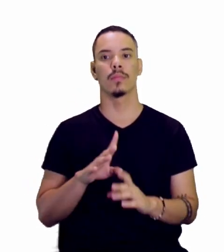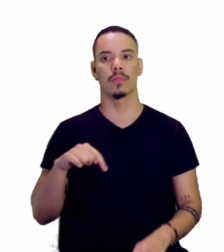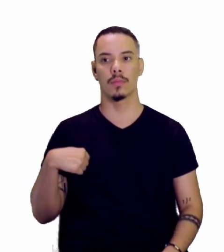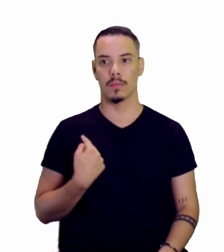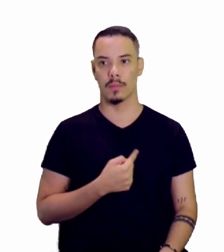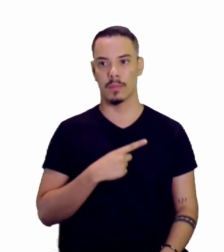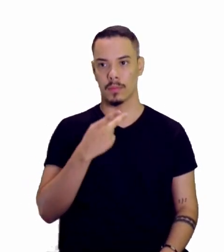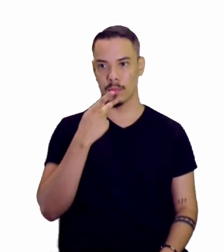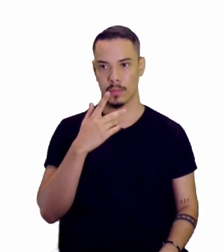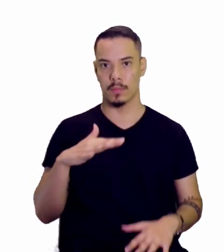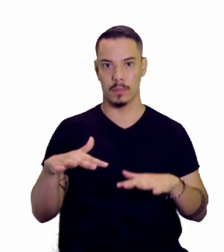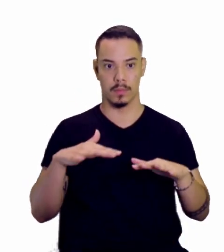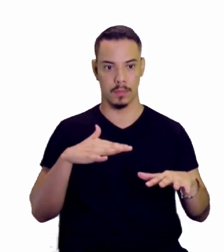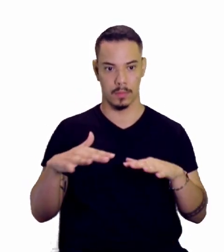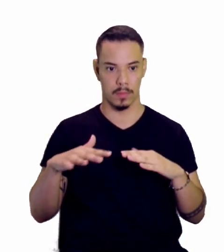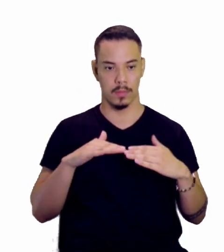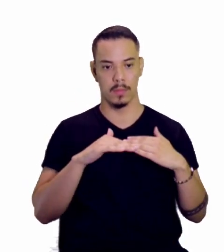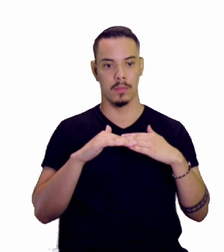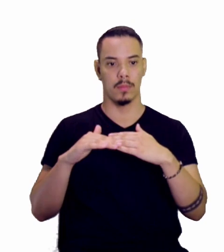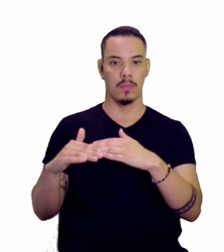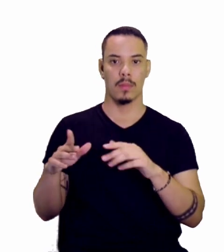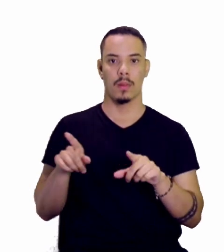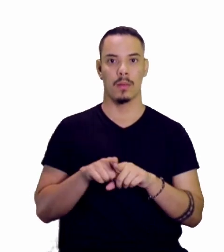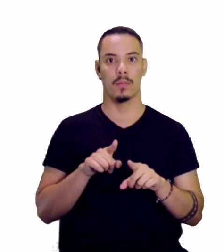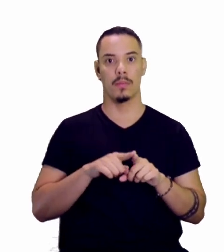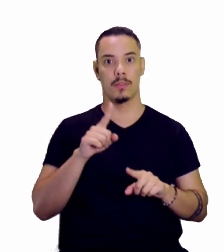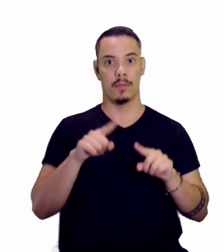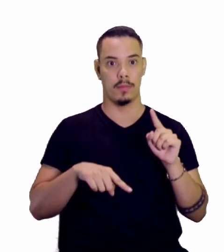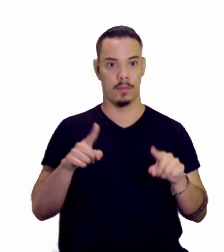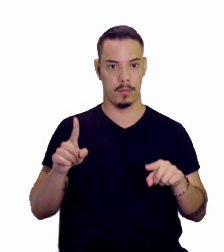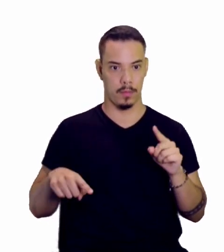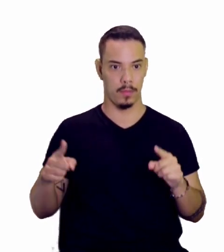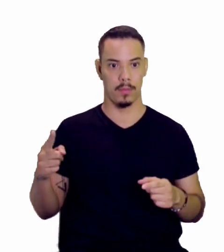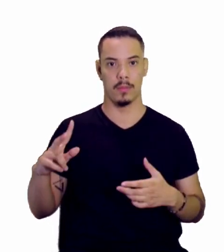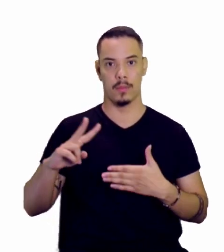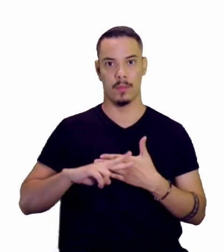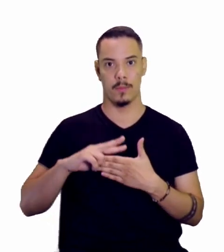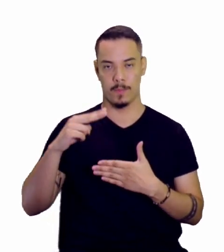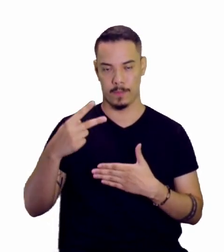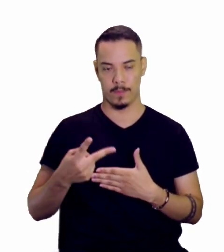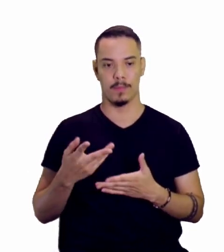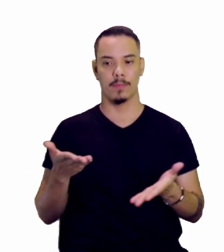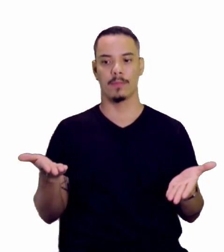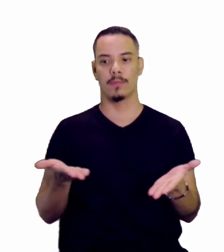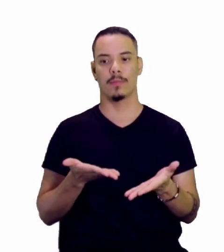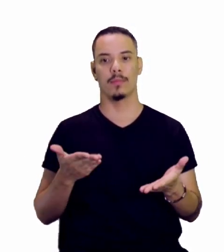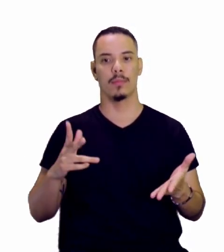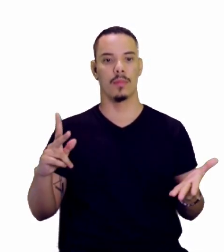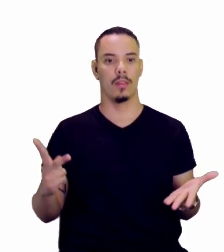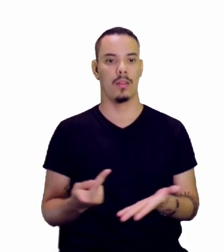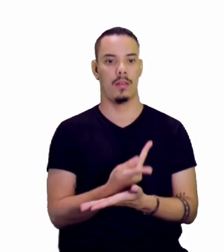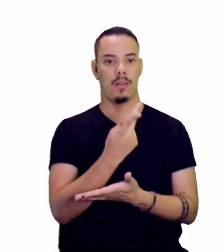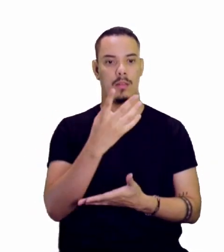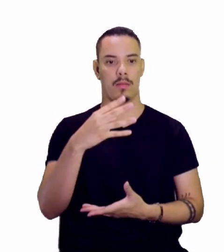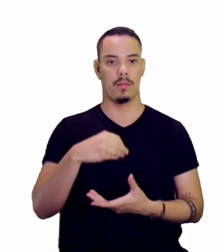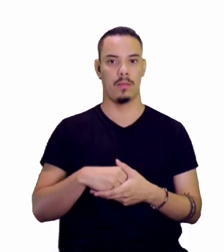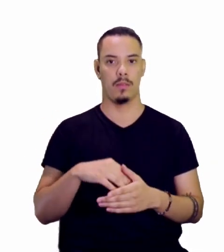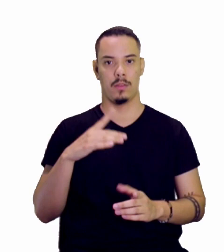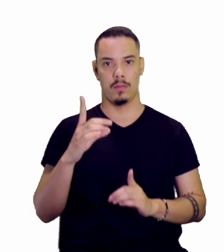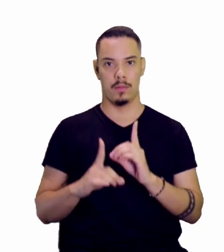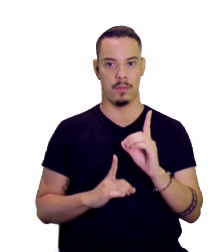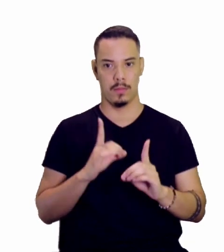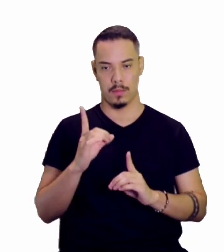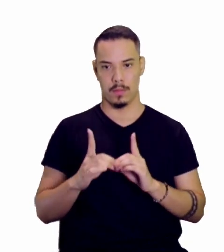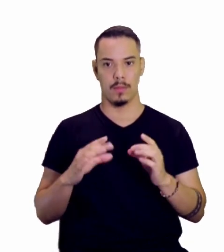movimento uniforme, nosso movimento uniformemente variado com as consequências e agora com as causas dentro da dinâmica, né?